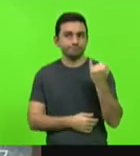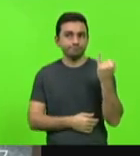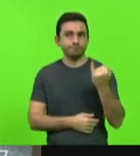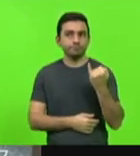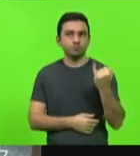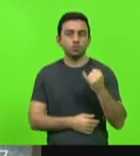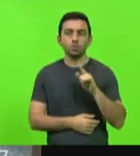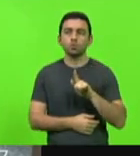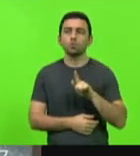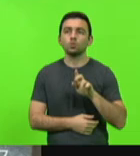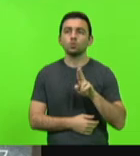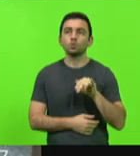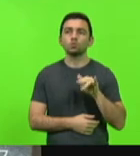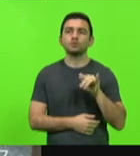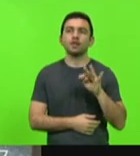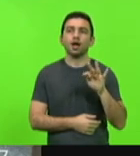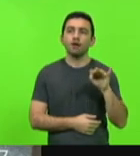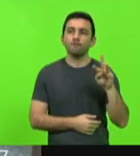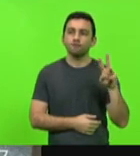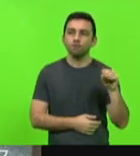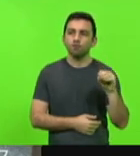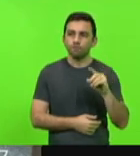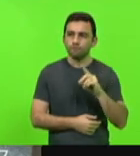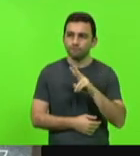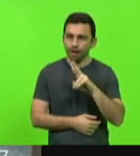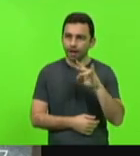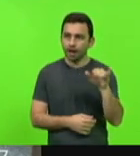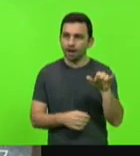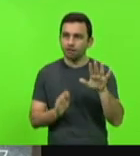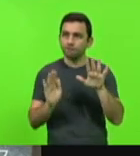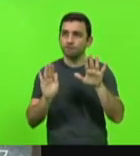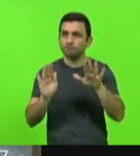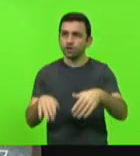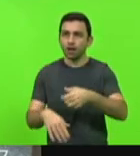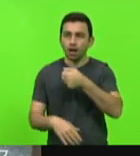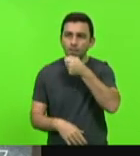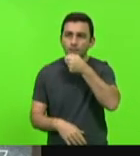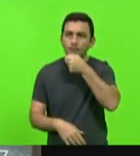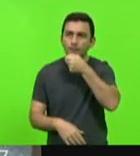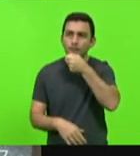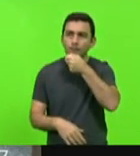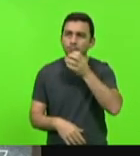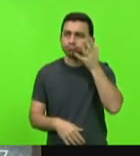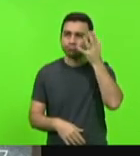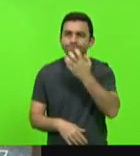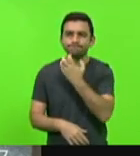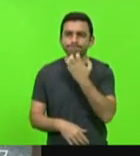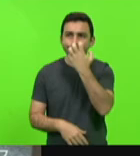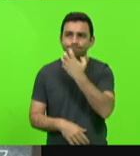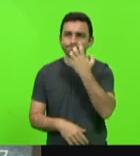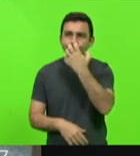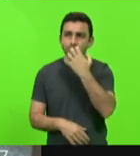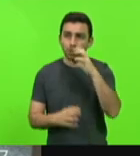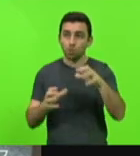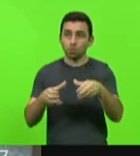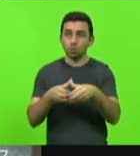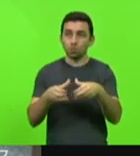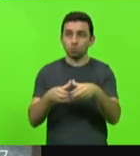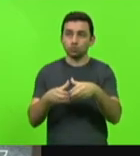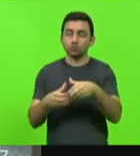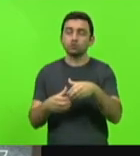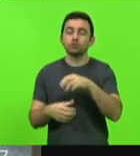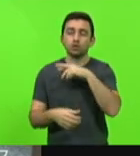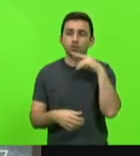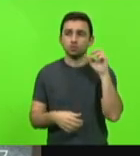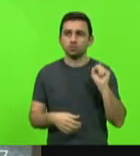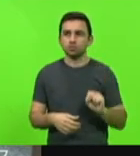vai para a final do The Voice Kids. E essa é a equipe da Escola Jaraguá,